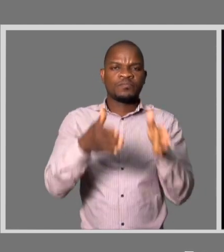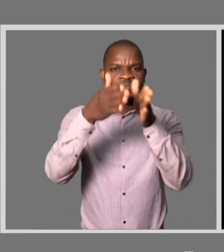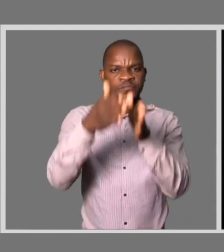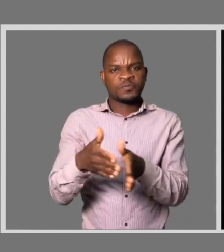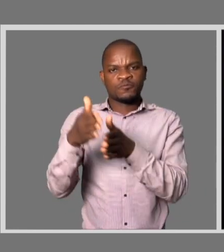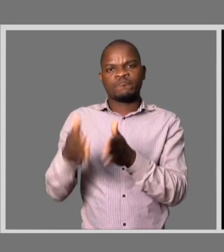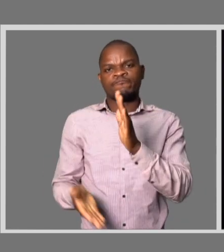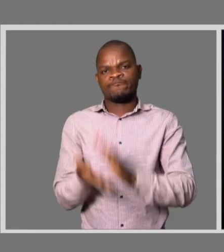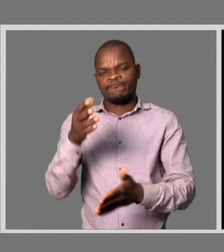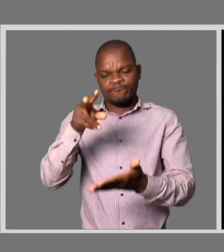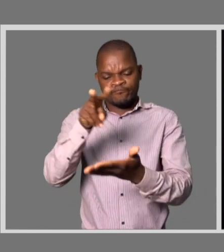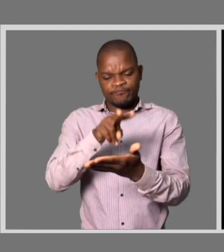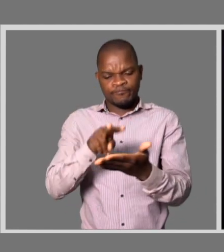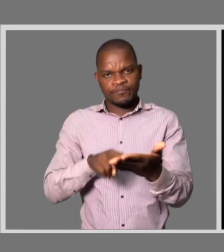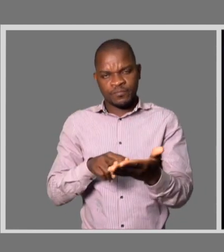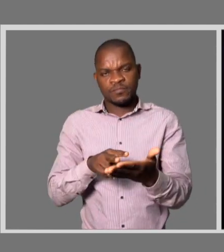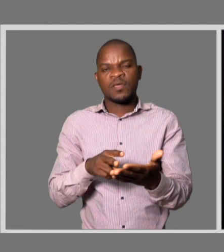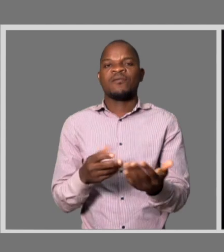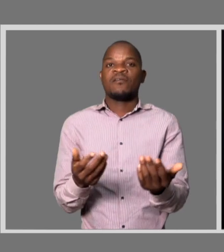ler o livro,